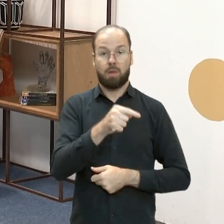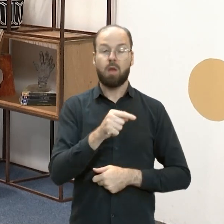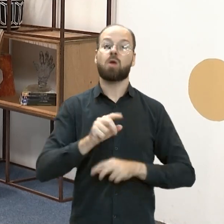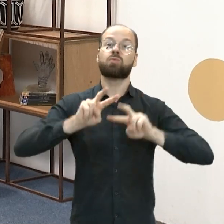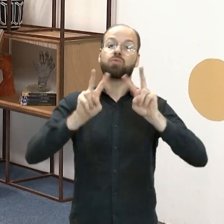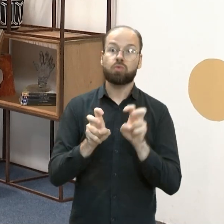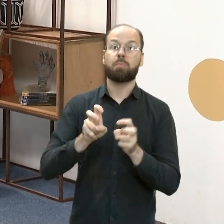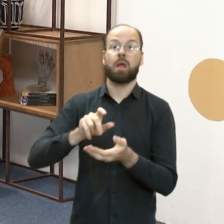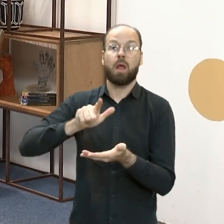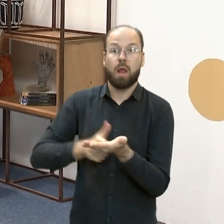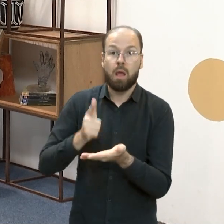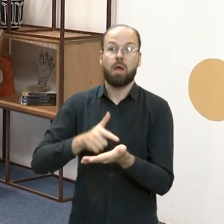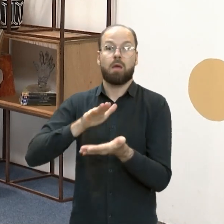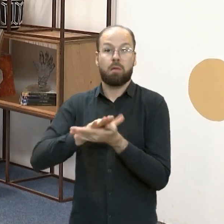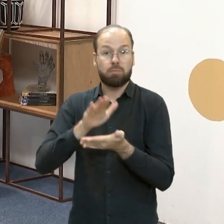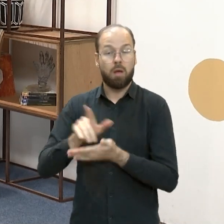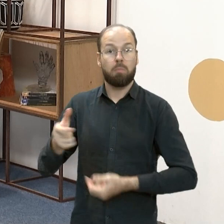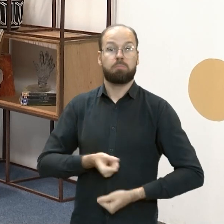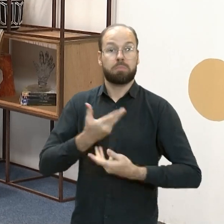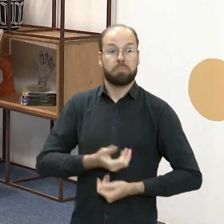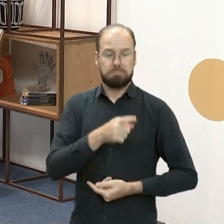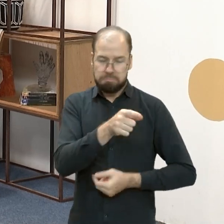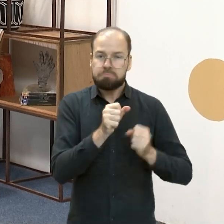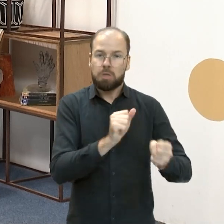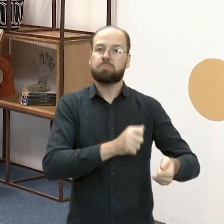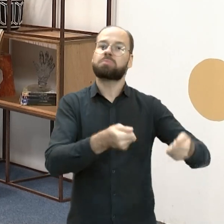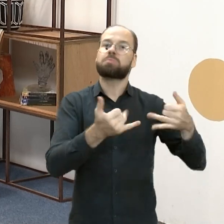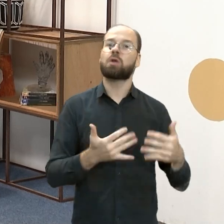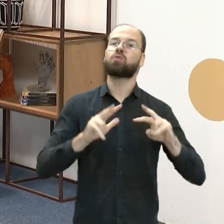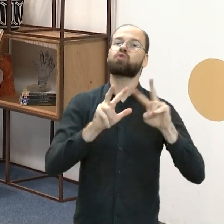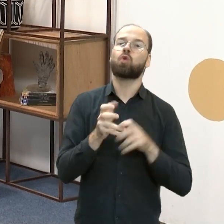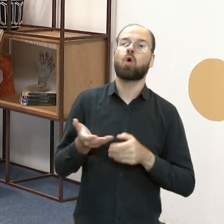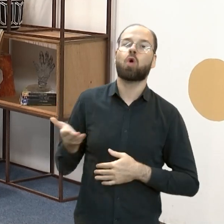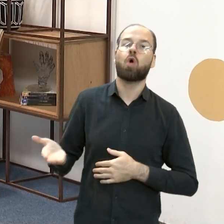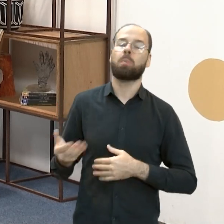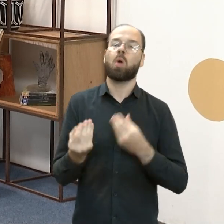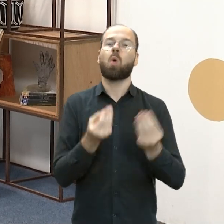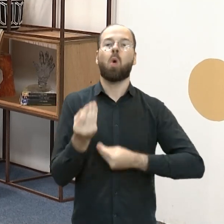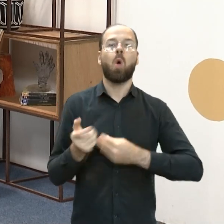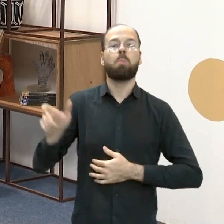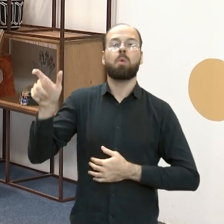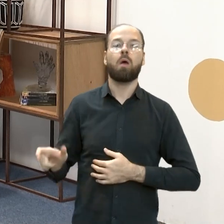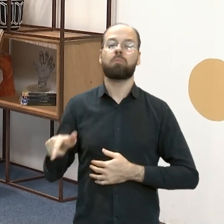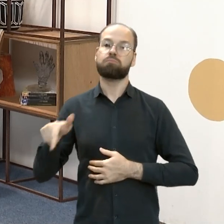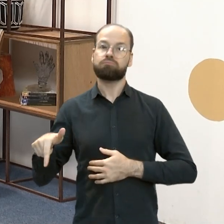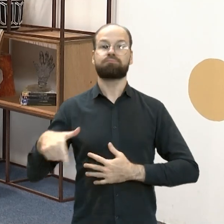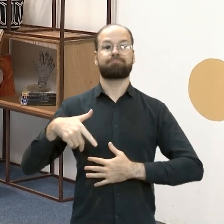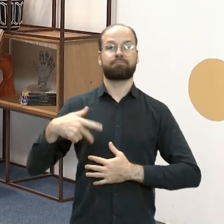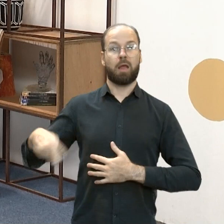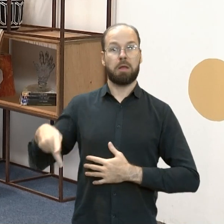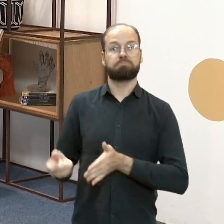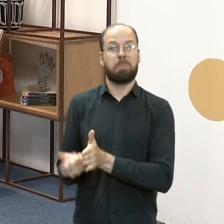os 2 primeiros livros, que ela era uma poetisa. Se você também quiser explicar um pouco mais sobre isso pra gente, né, como que era essa construção literária